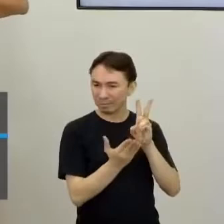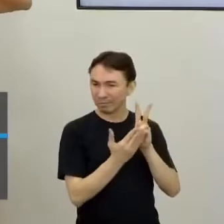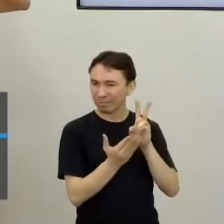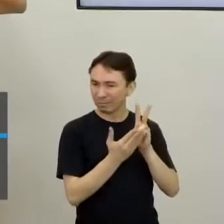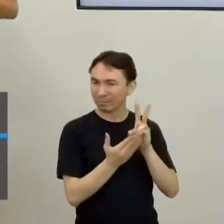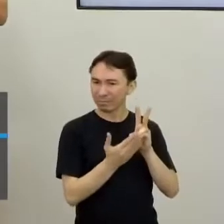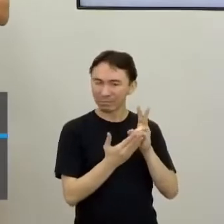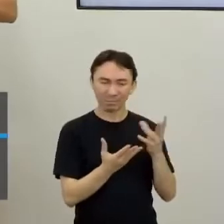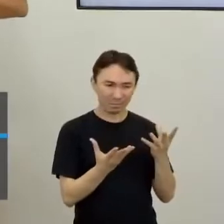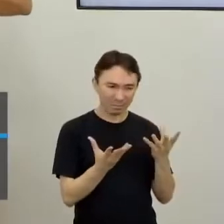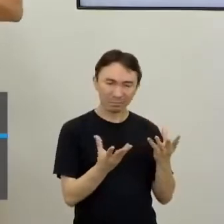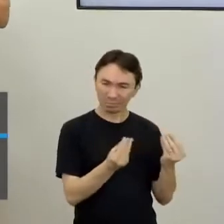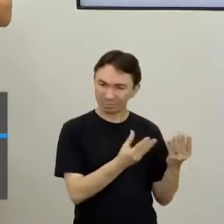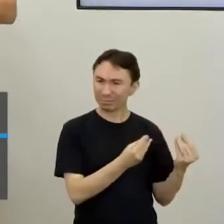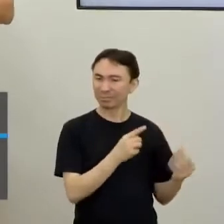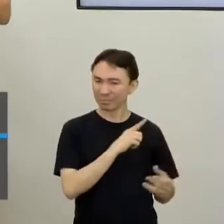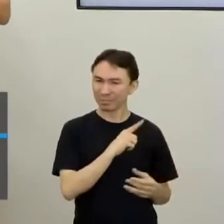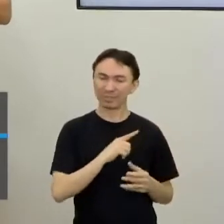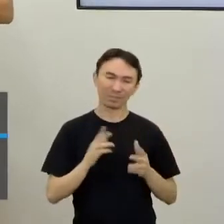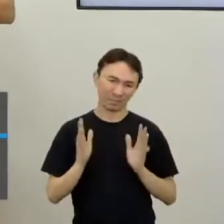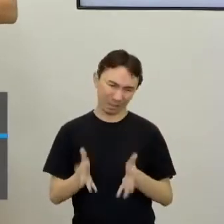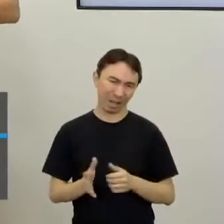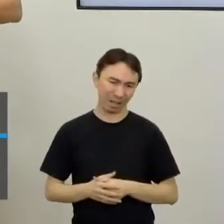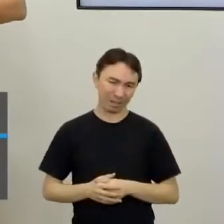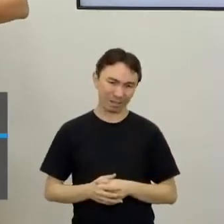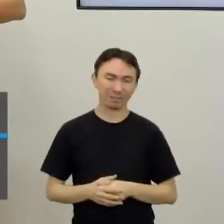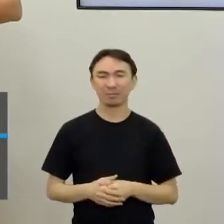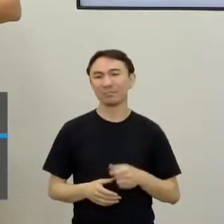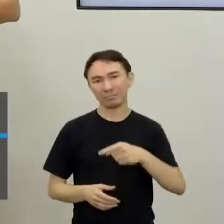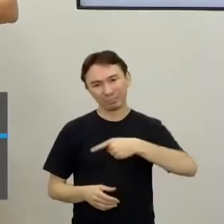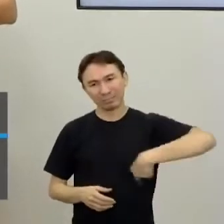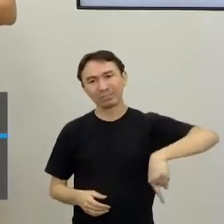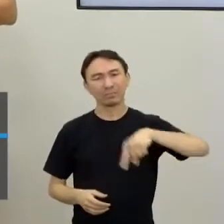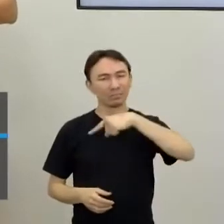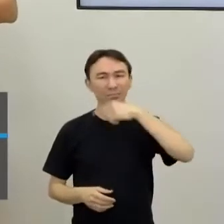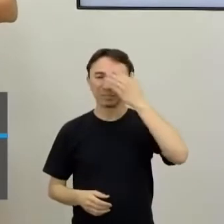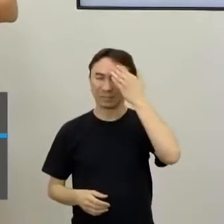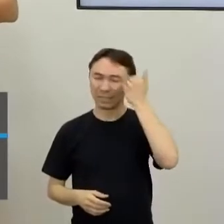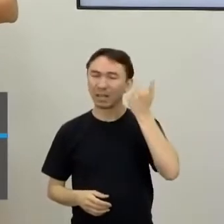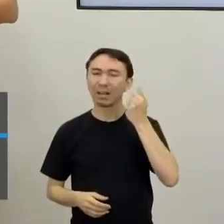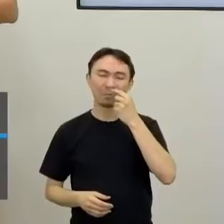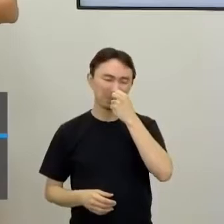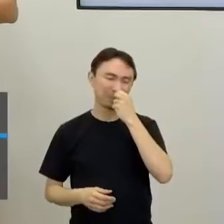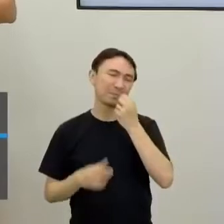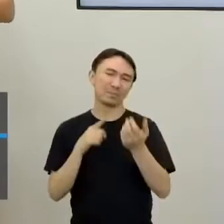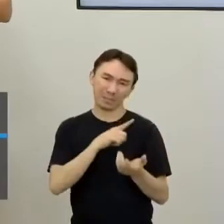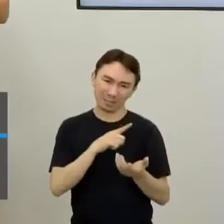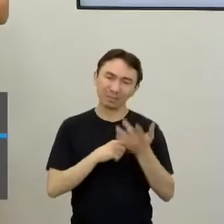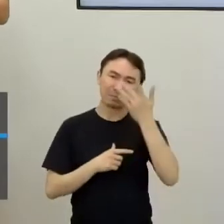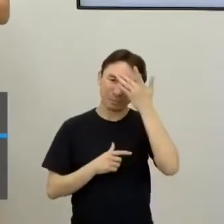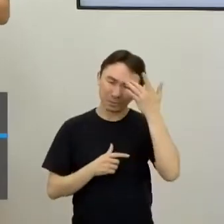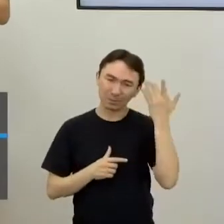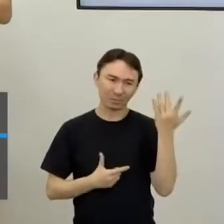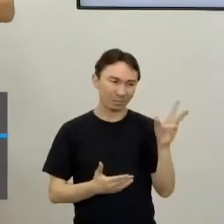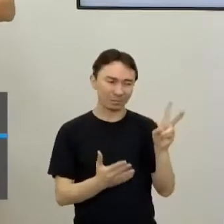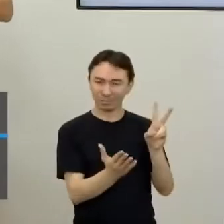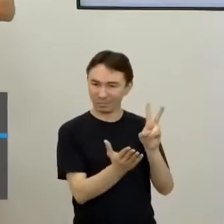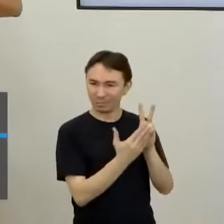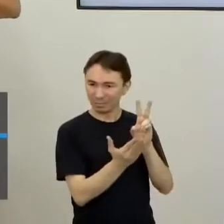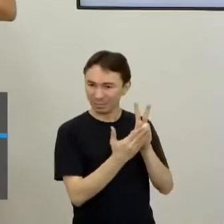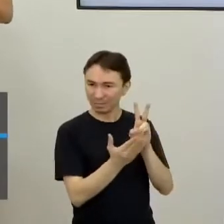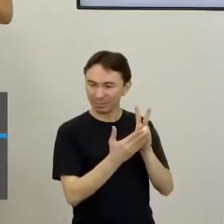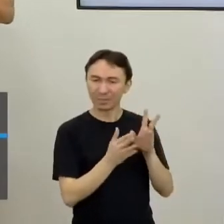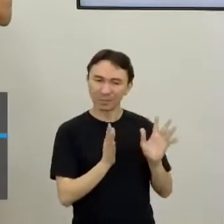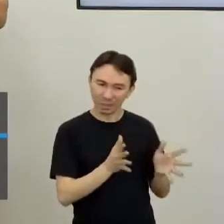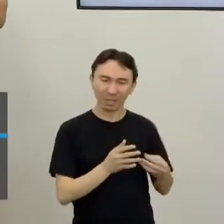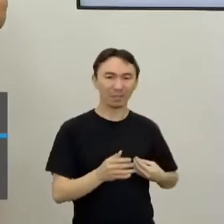descobrimento. Nós sabemos que já existiam pessoas morando nesses locais, aqui nas terras da América, que eram os indígenas. Mas